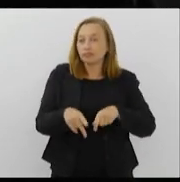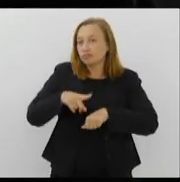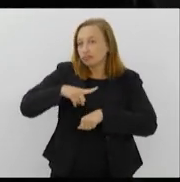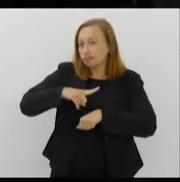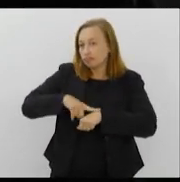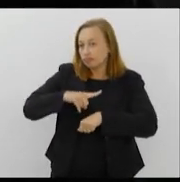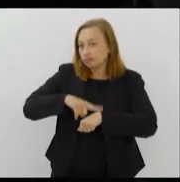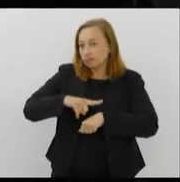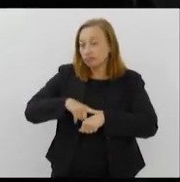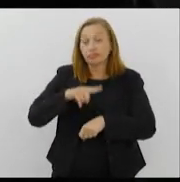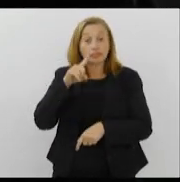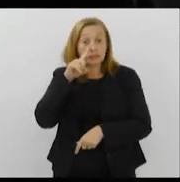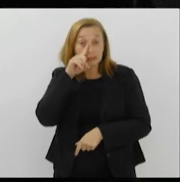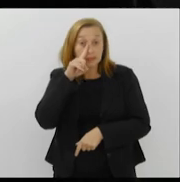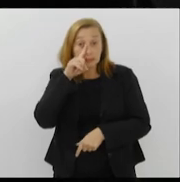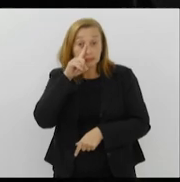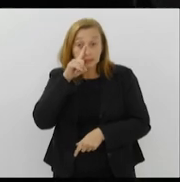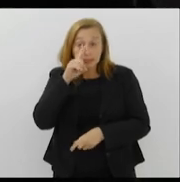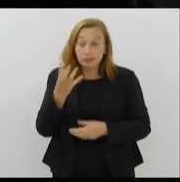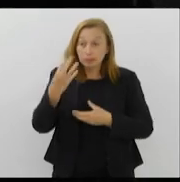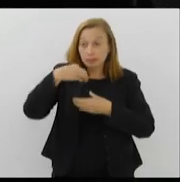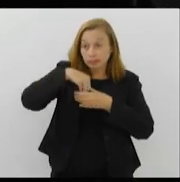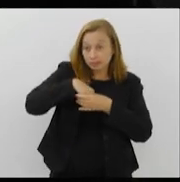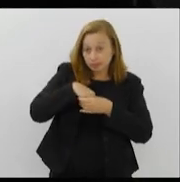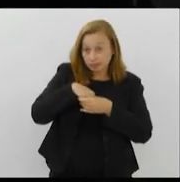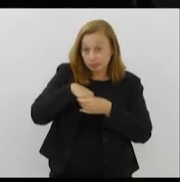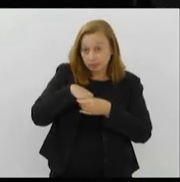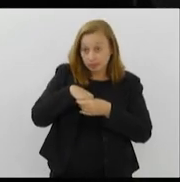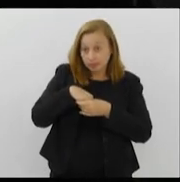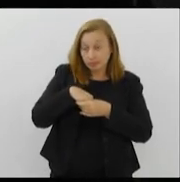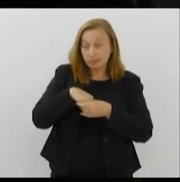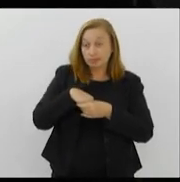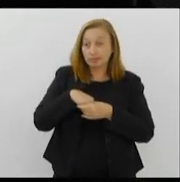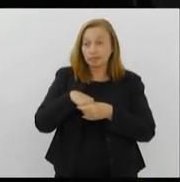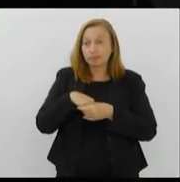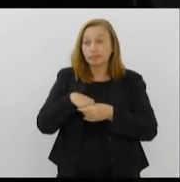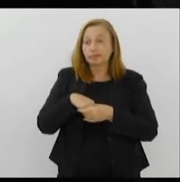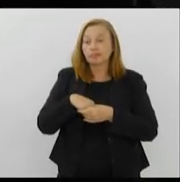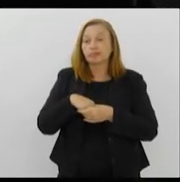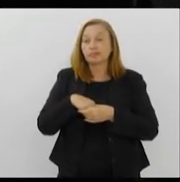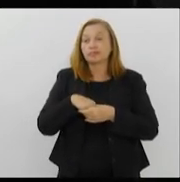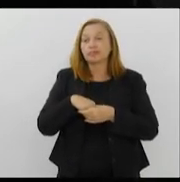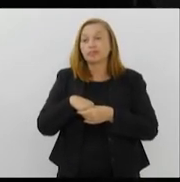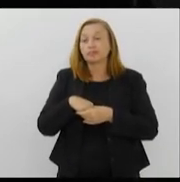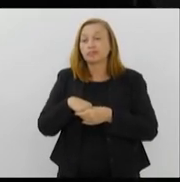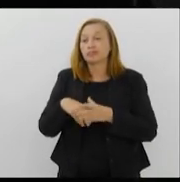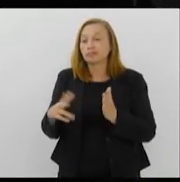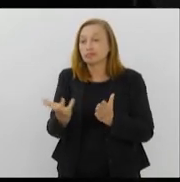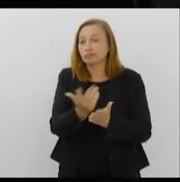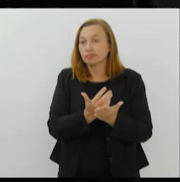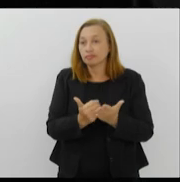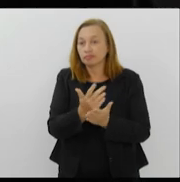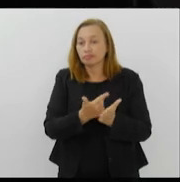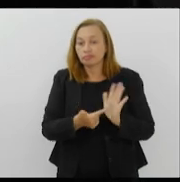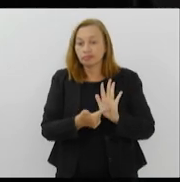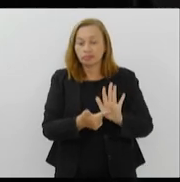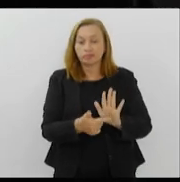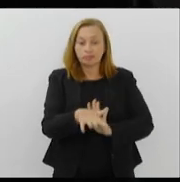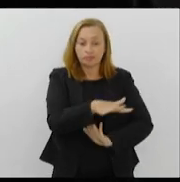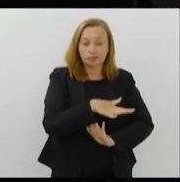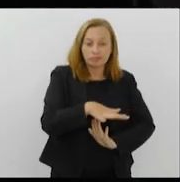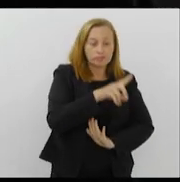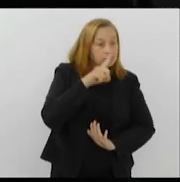de risco, dentro de um polígono que é desenhado pela Defesa Civil como sendo área de risco. Não